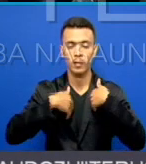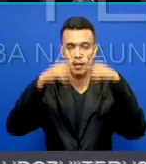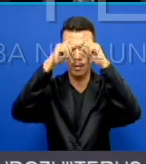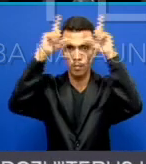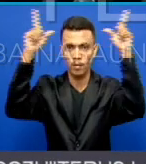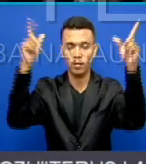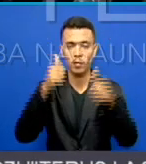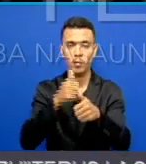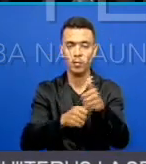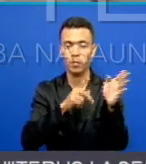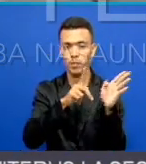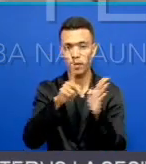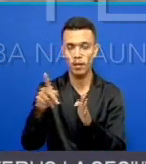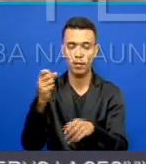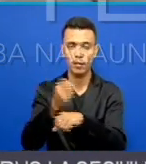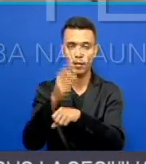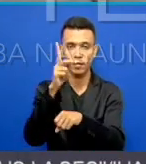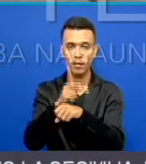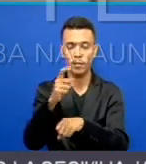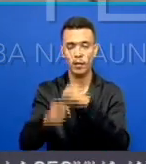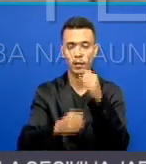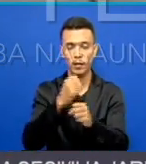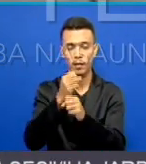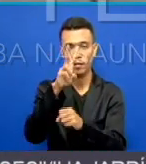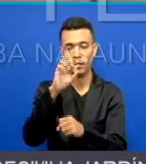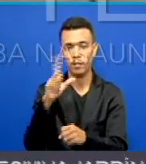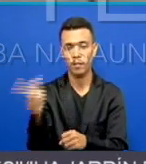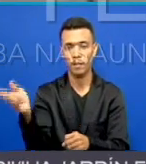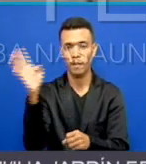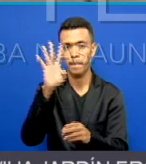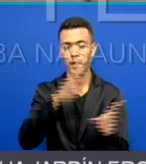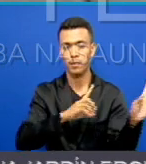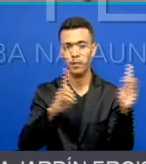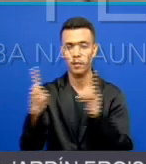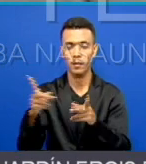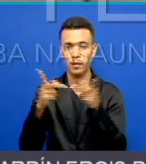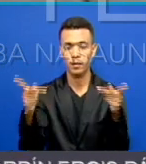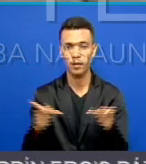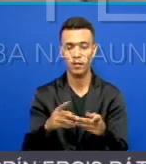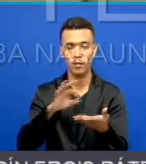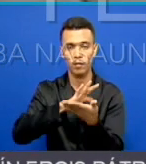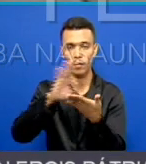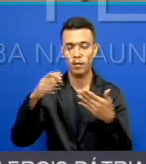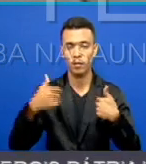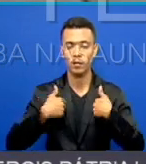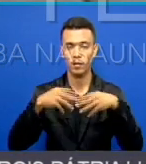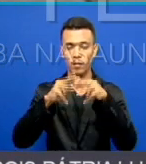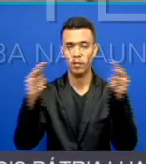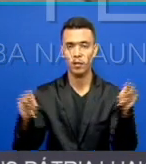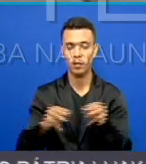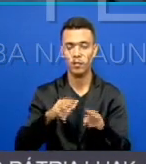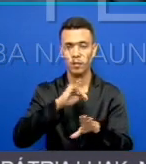tuir plano, se FOPE e a Tina Rihunrua Rua Nolo Racinat, se estabelece Centro de Formação e município, inclui posto